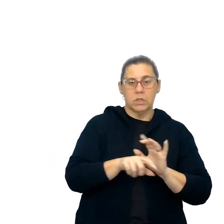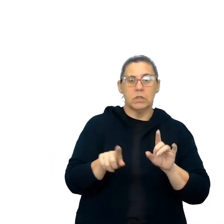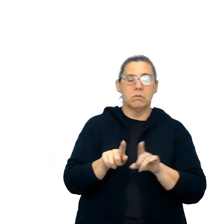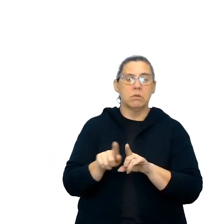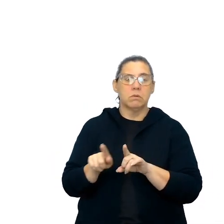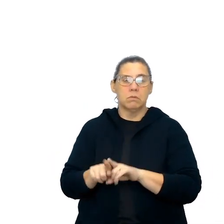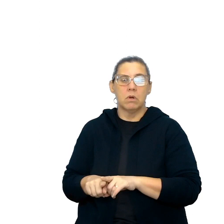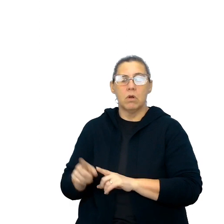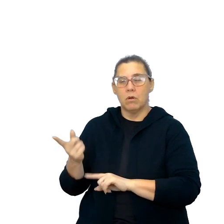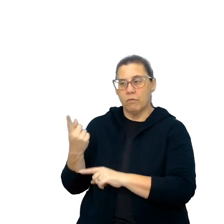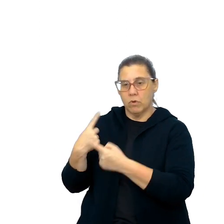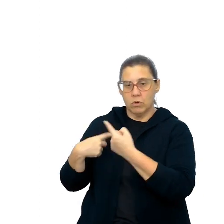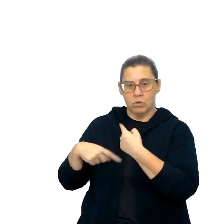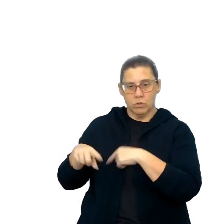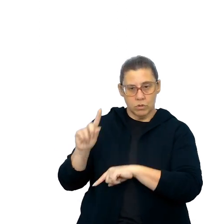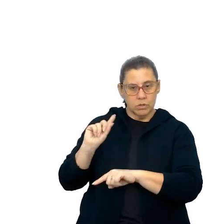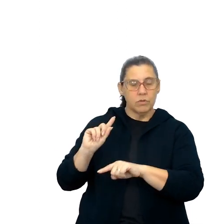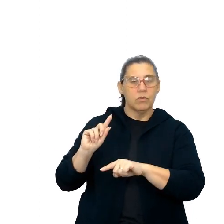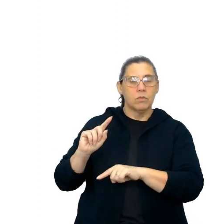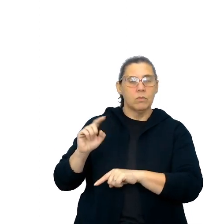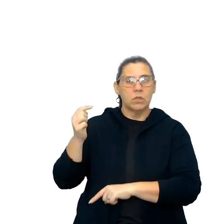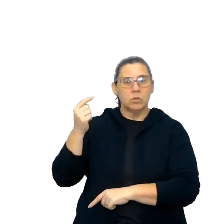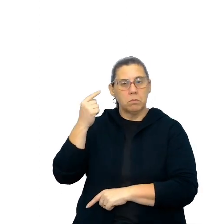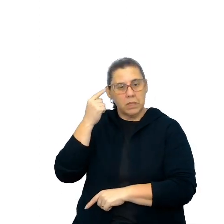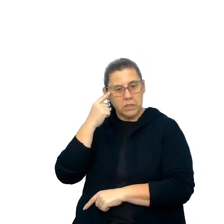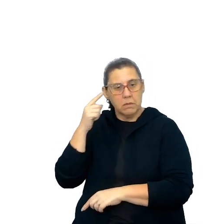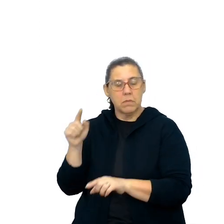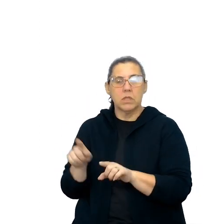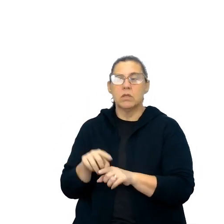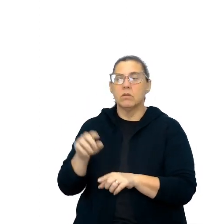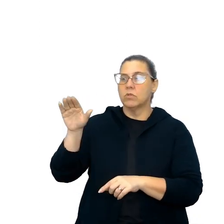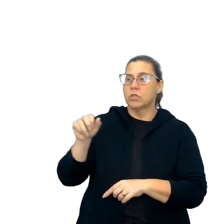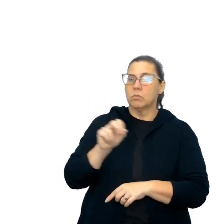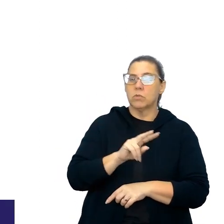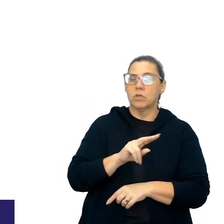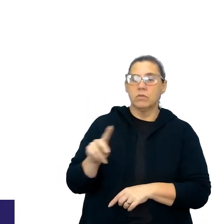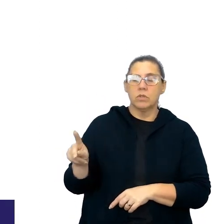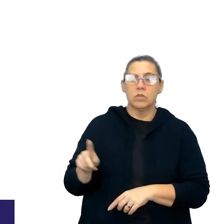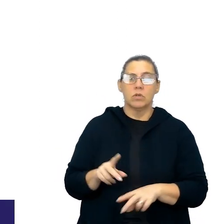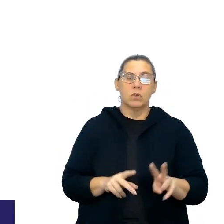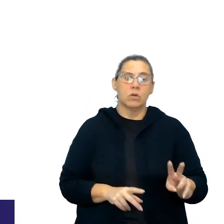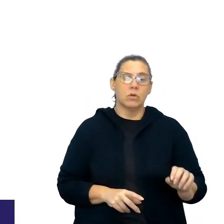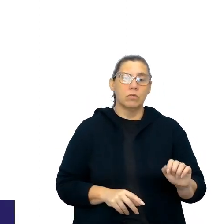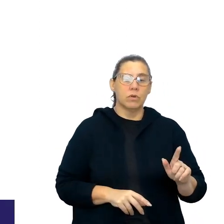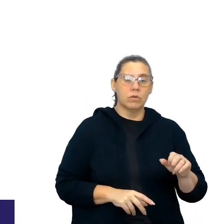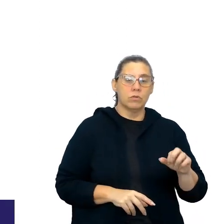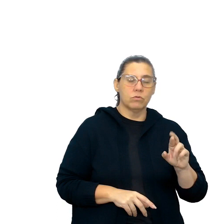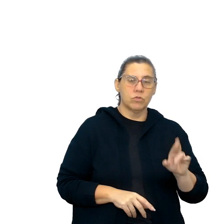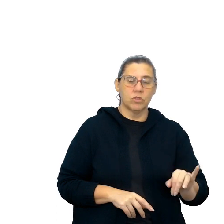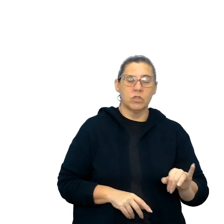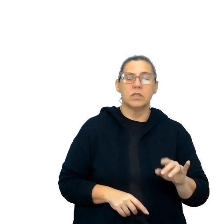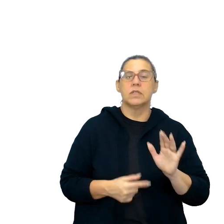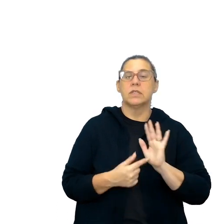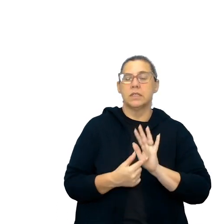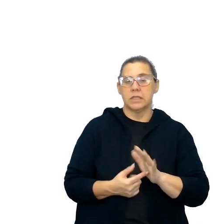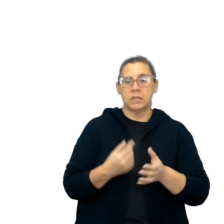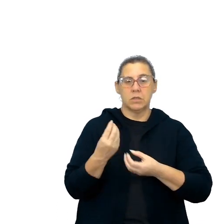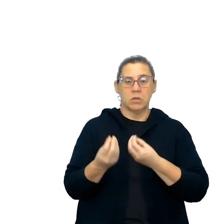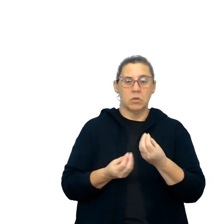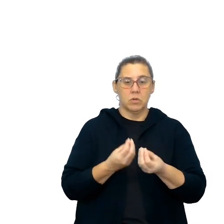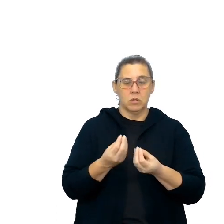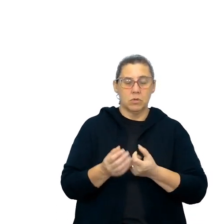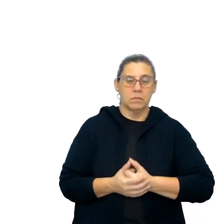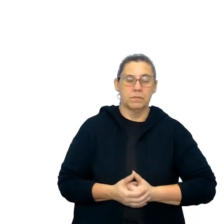evolução do raciocínio lógico, né? E aí eu vou chamar o professor Valdir para ele conseguir trabalhar um pouquinho com a gente a respeito disso.